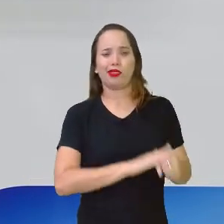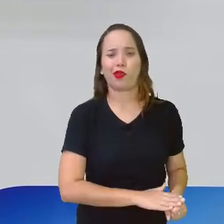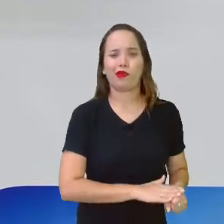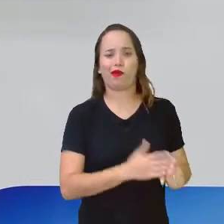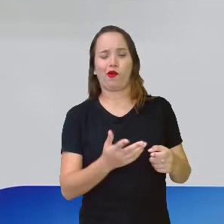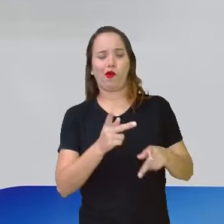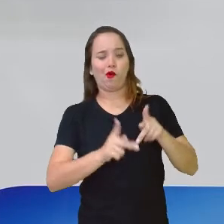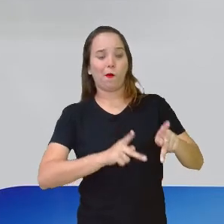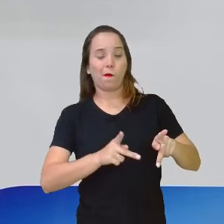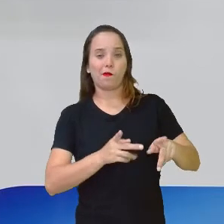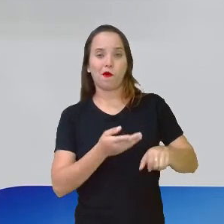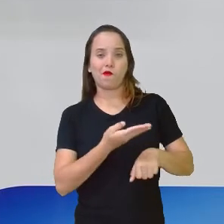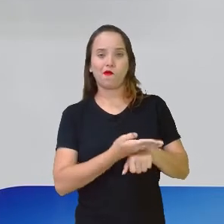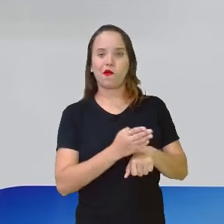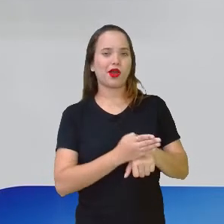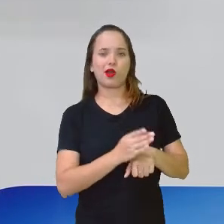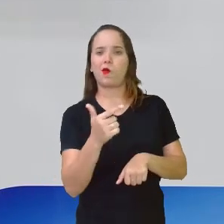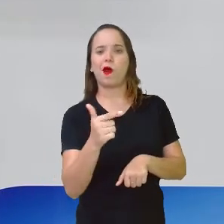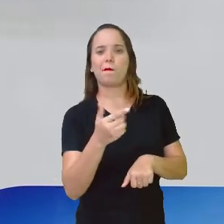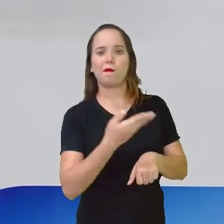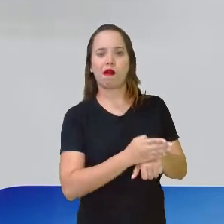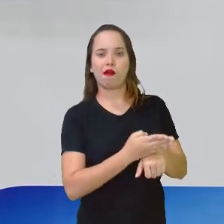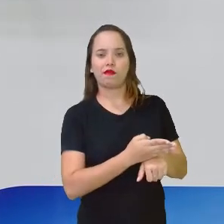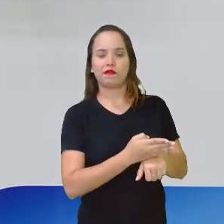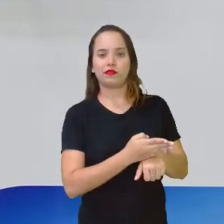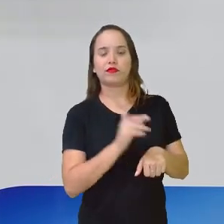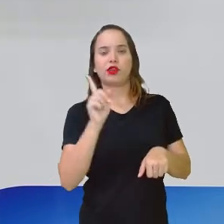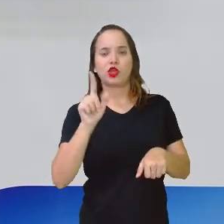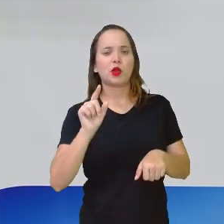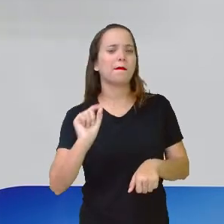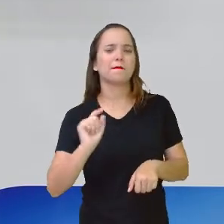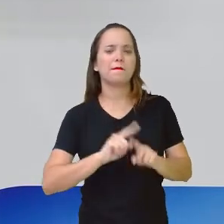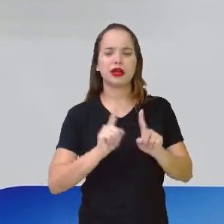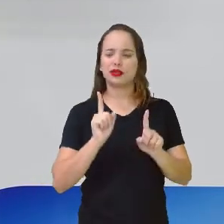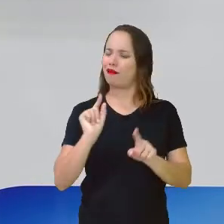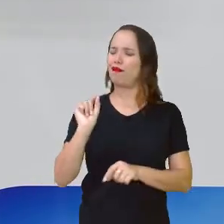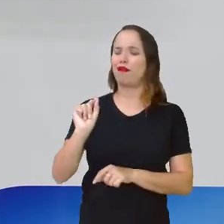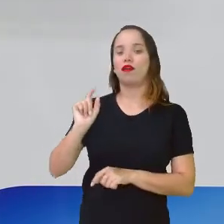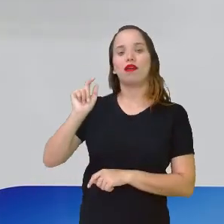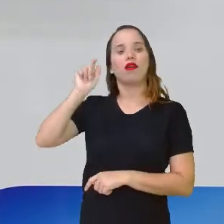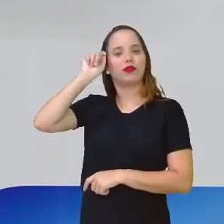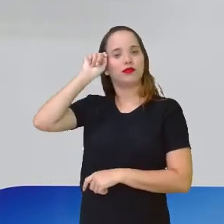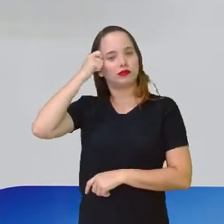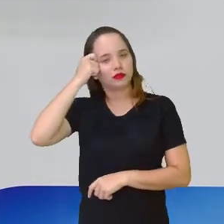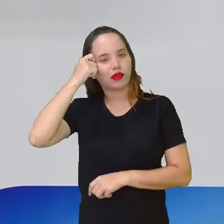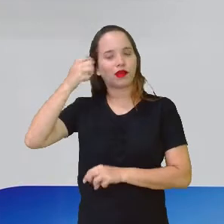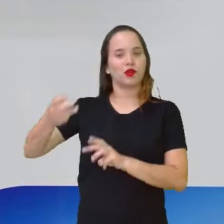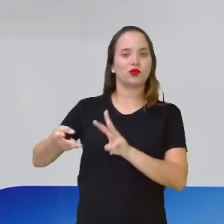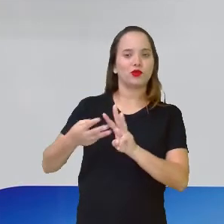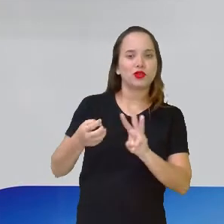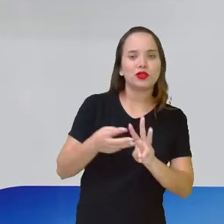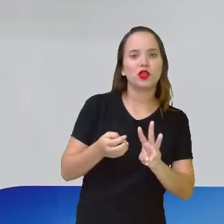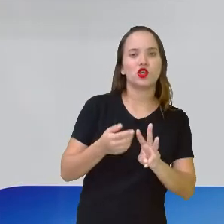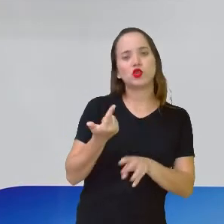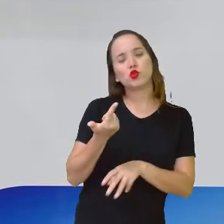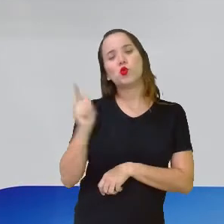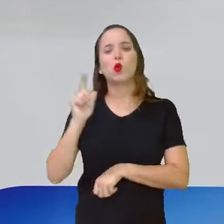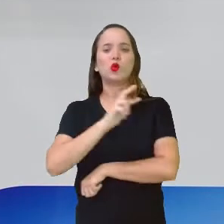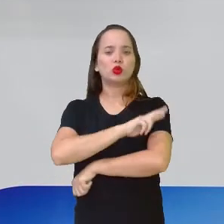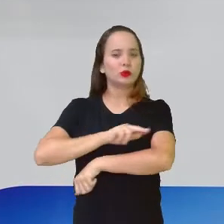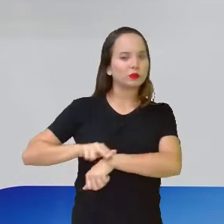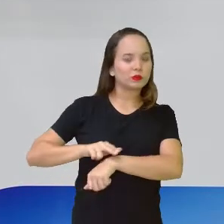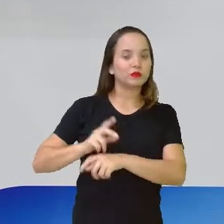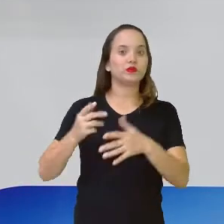povos não brancos. E esses povos não brancos são indígenas, são negros, são de outras etnias. Então,